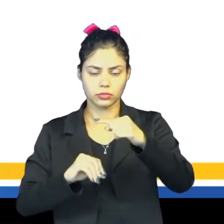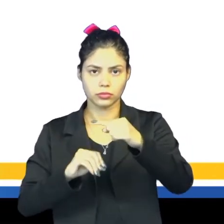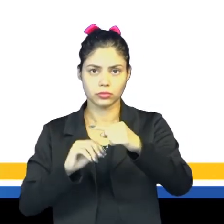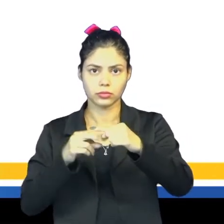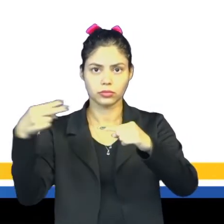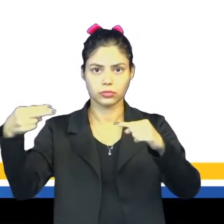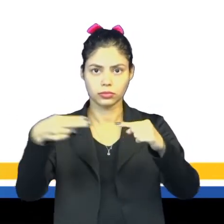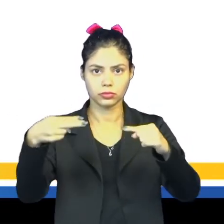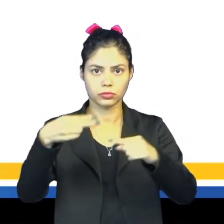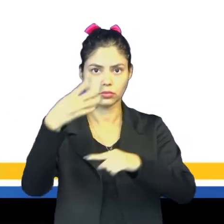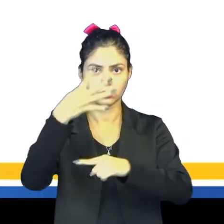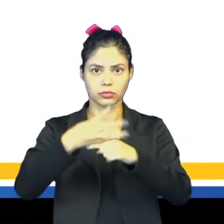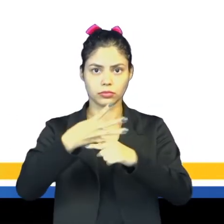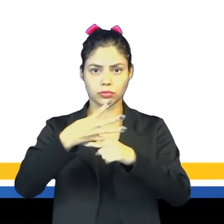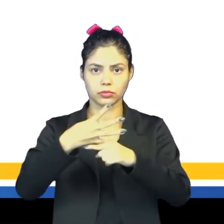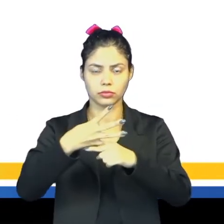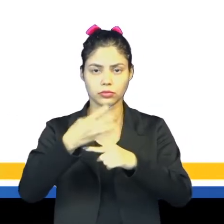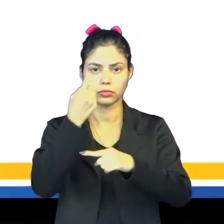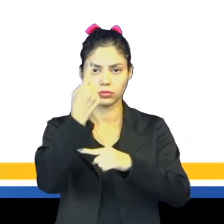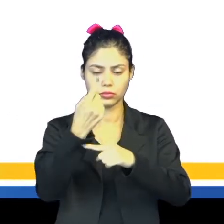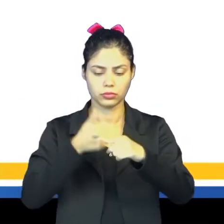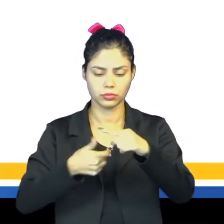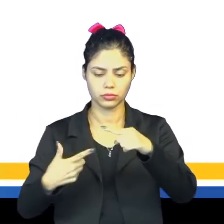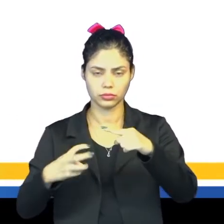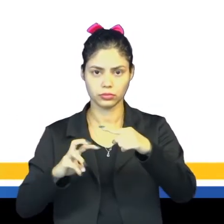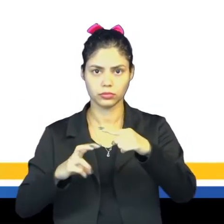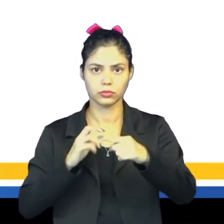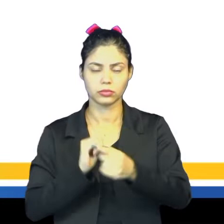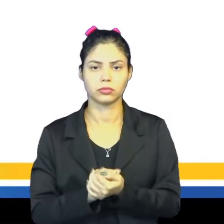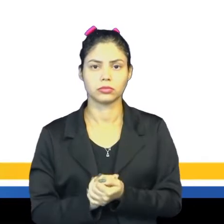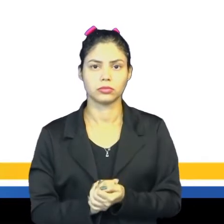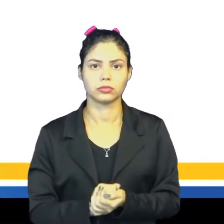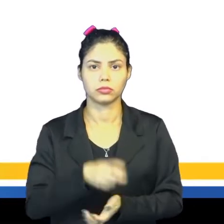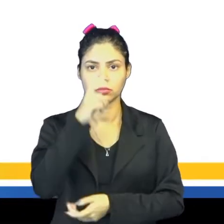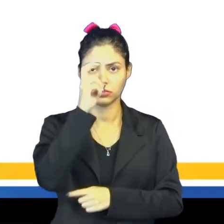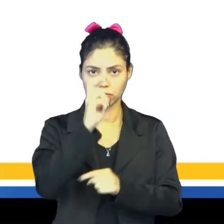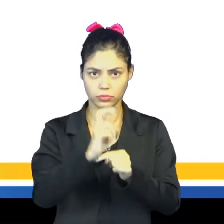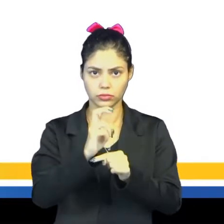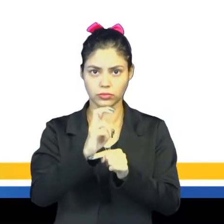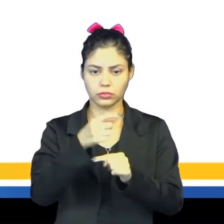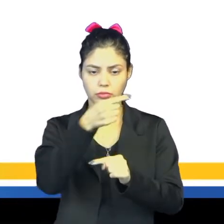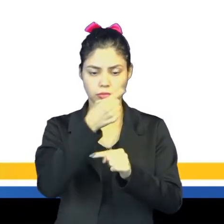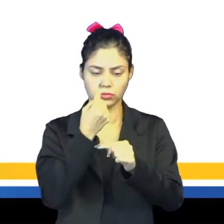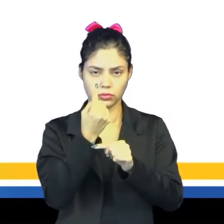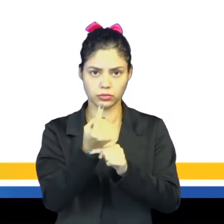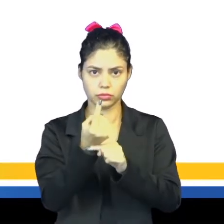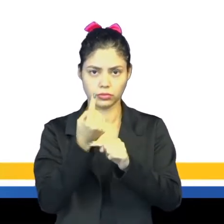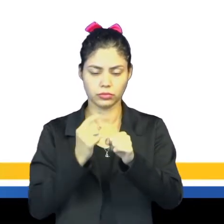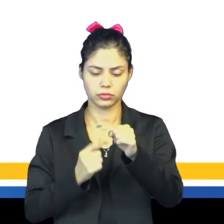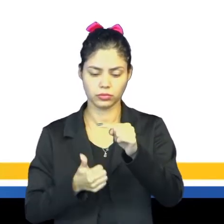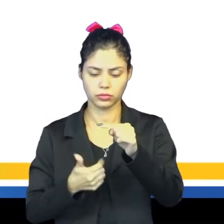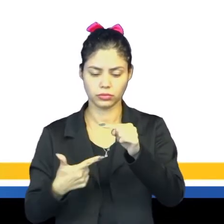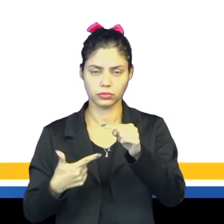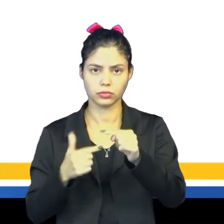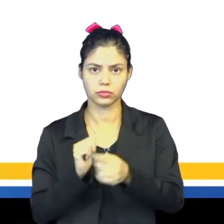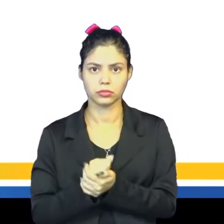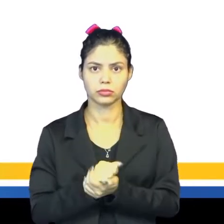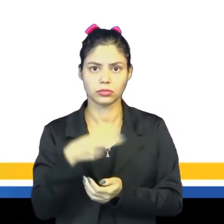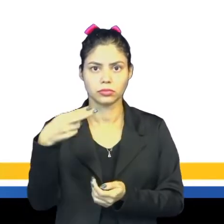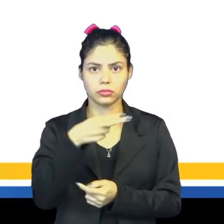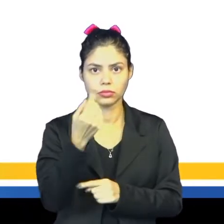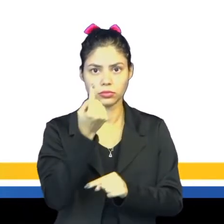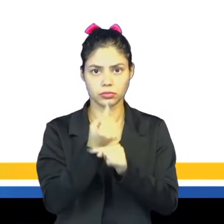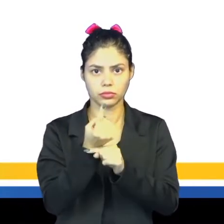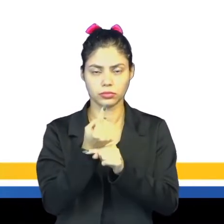igual a 4 sobre 1 sobre 15, que é igual a 5 sobre 1 sobre 12, que é igual